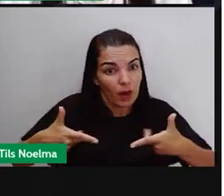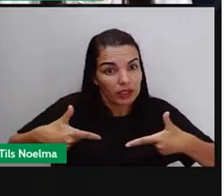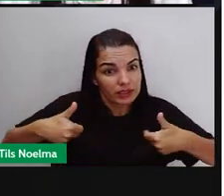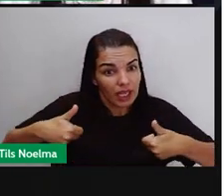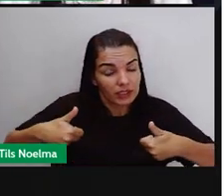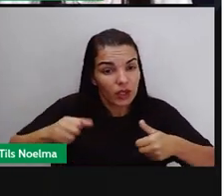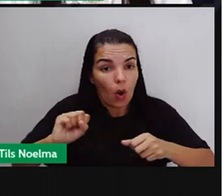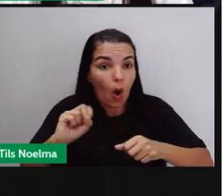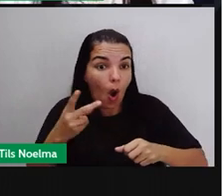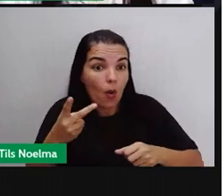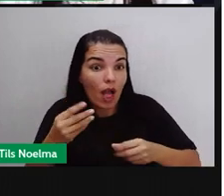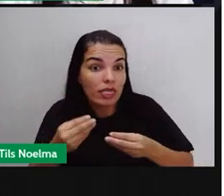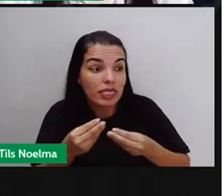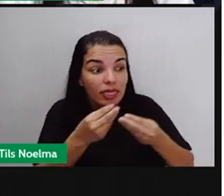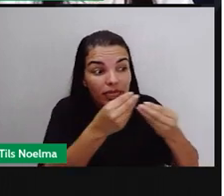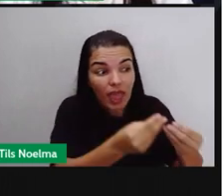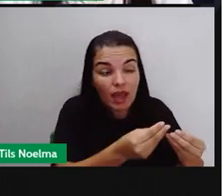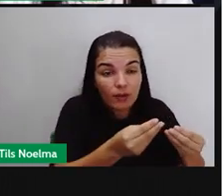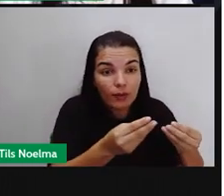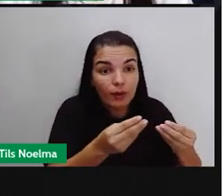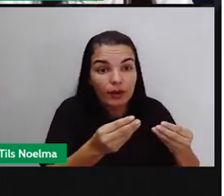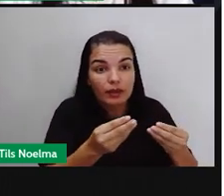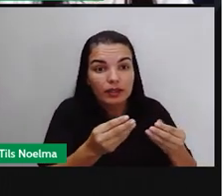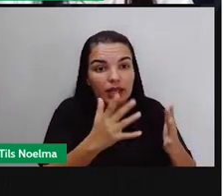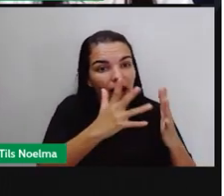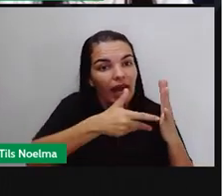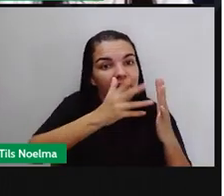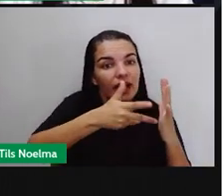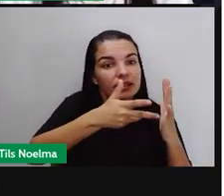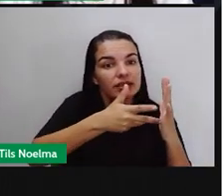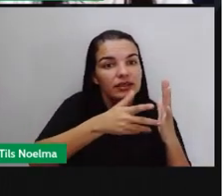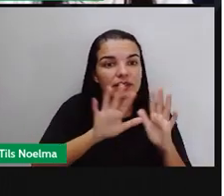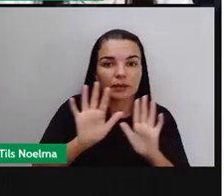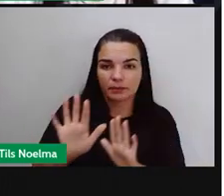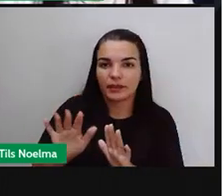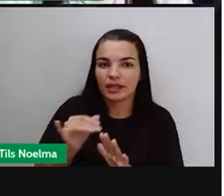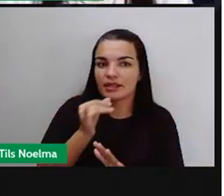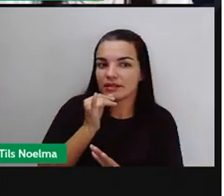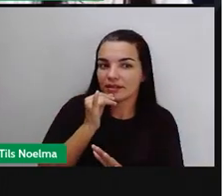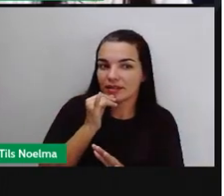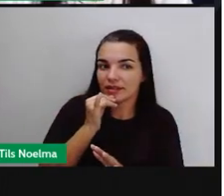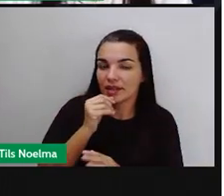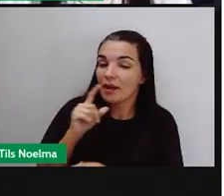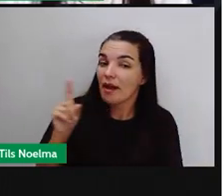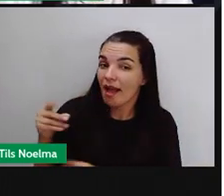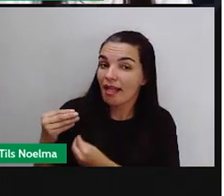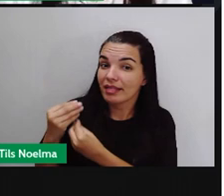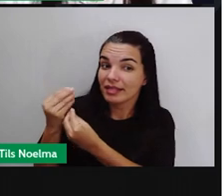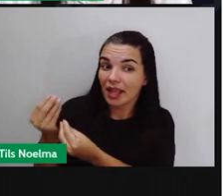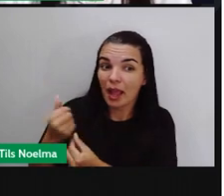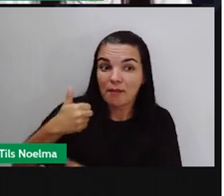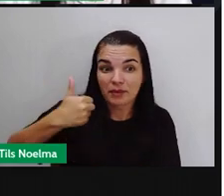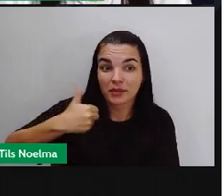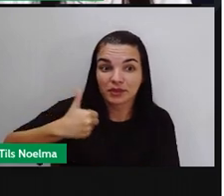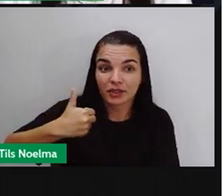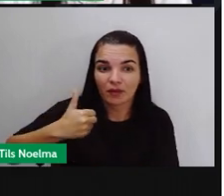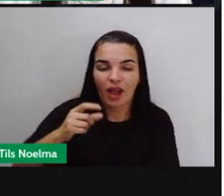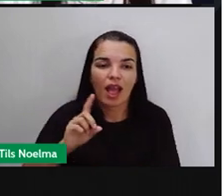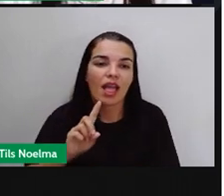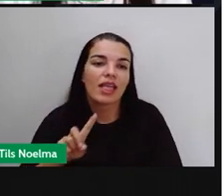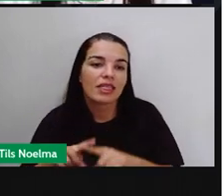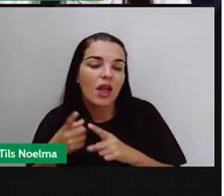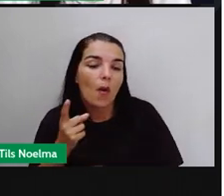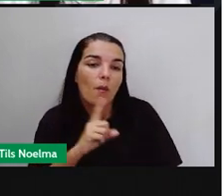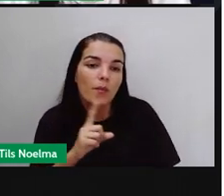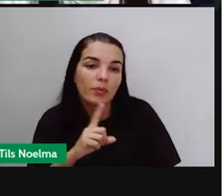foram qualificados? Se fosse qualidade, a gente atrelaria aí a uma coisa positiva e não foi positivo. Então, a gente pode